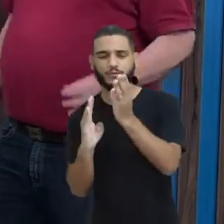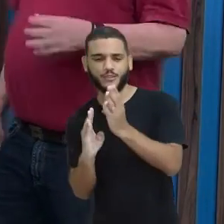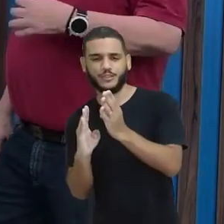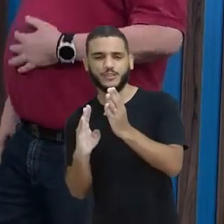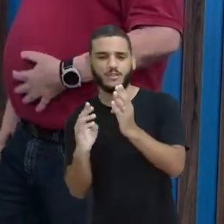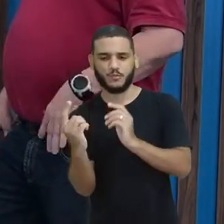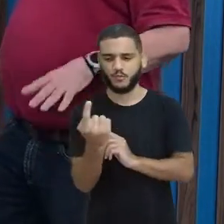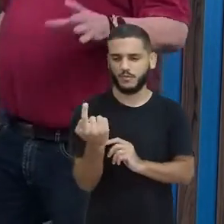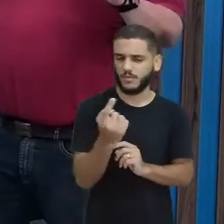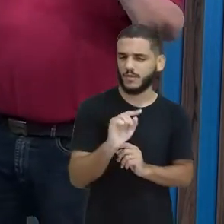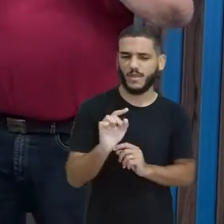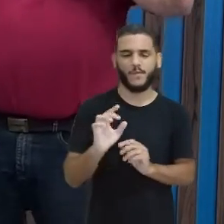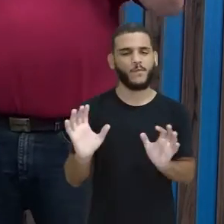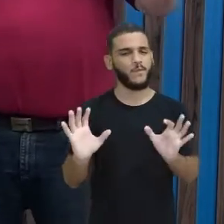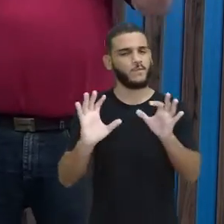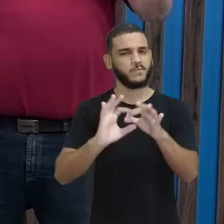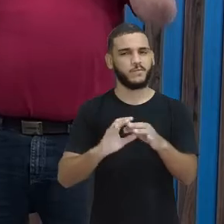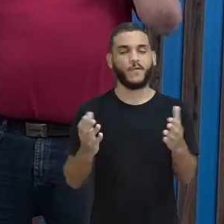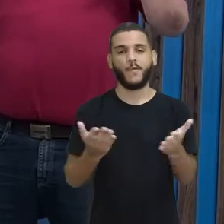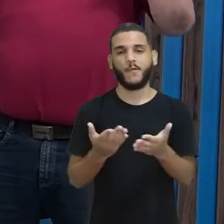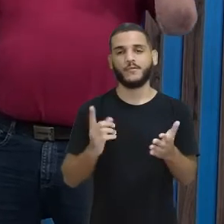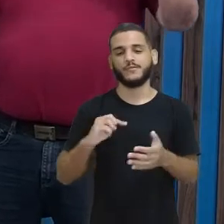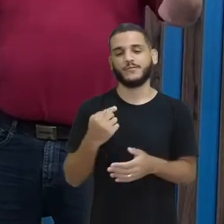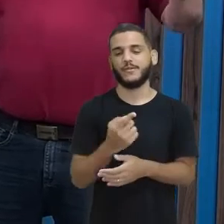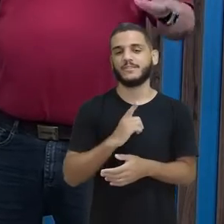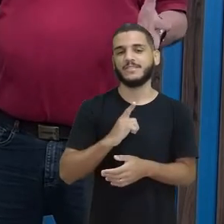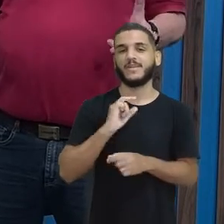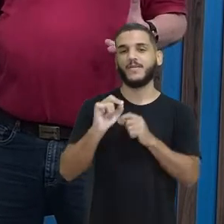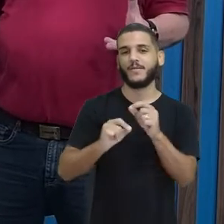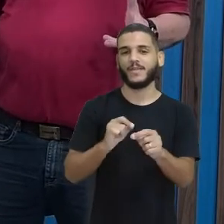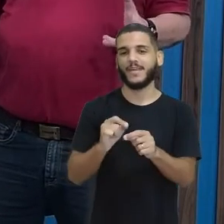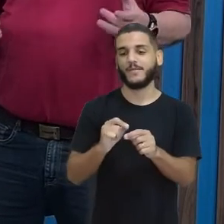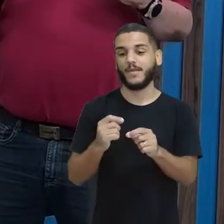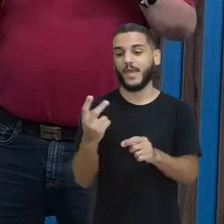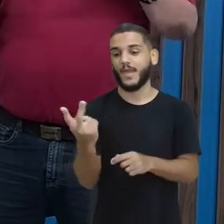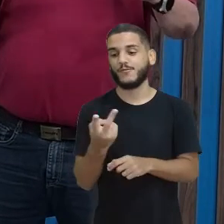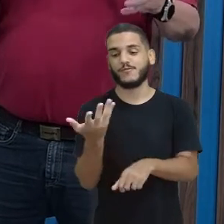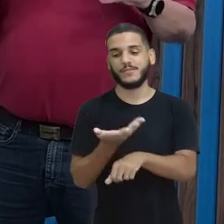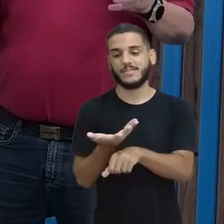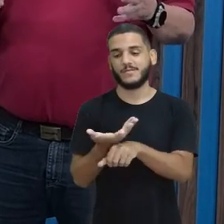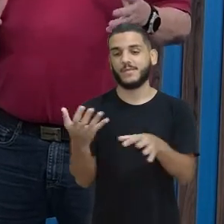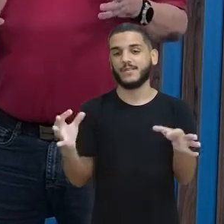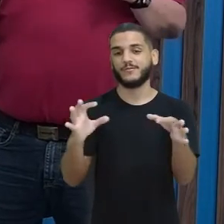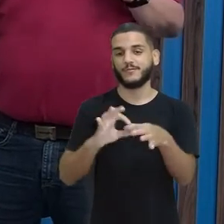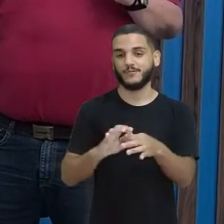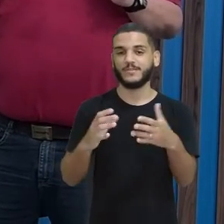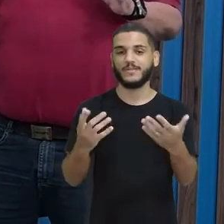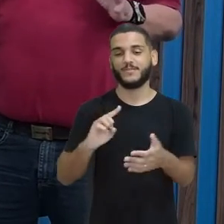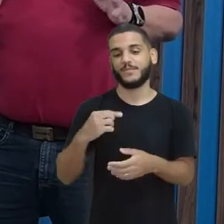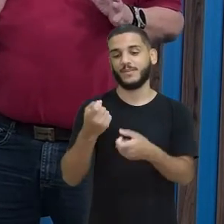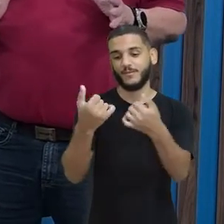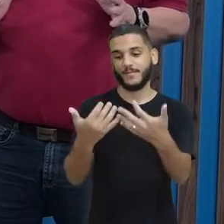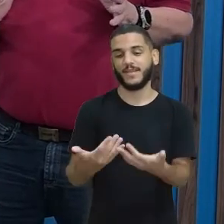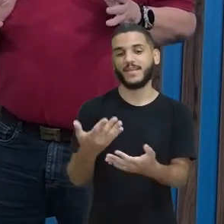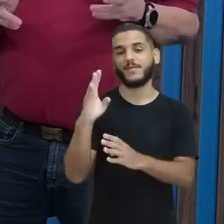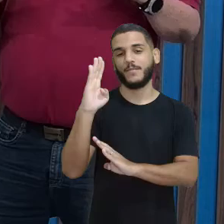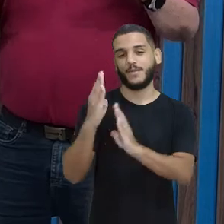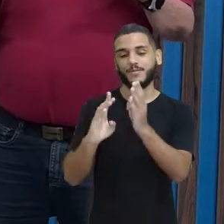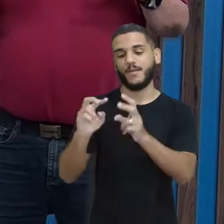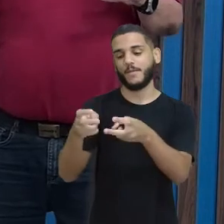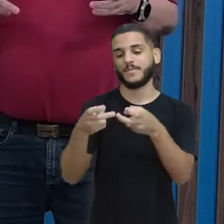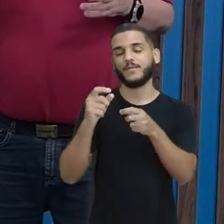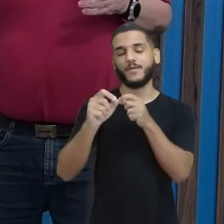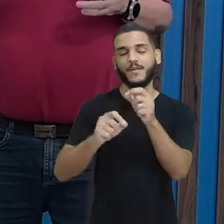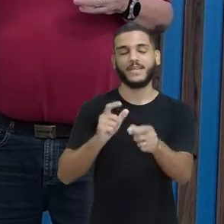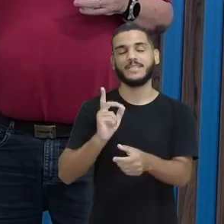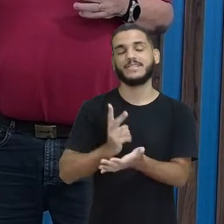matemática não é sozinha, não? Não. Hoje em dia a gente trabalha sempre essa interdisciplinaridade. E quando a gente fala de biologia, é importante a gente perceber que a gente